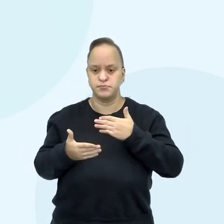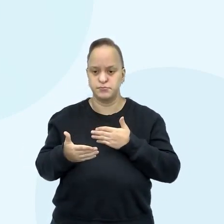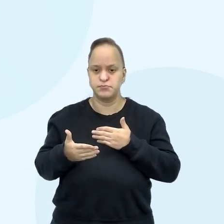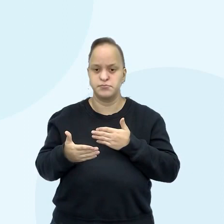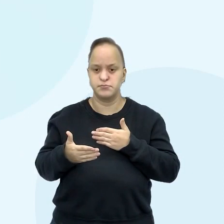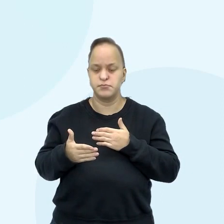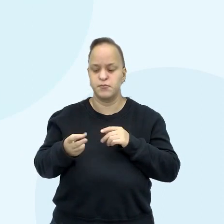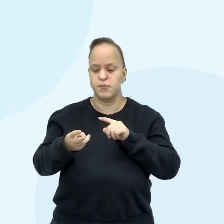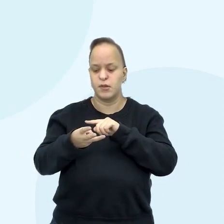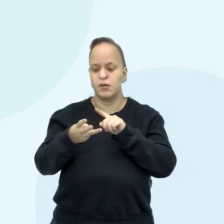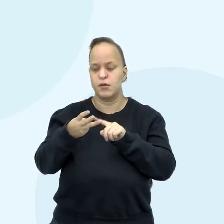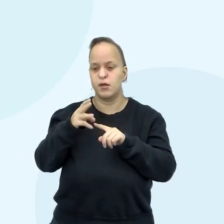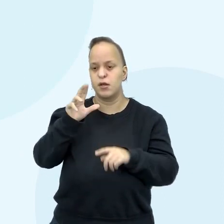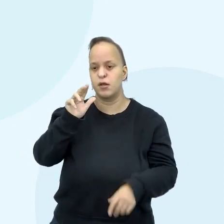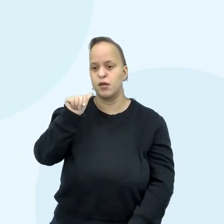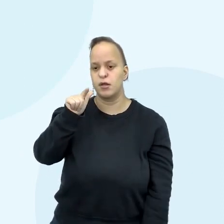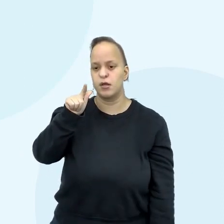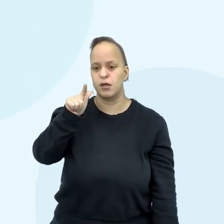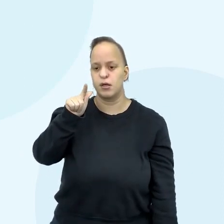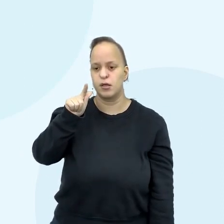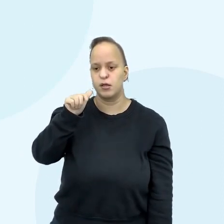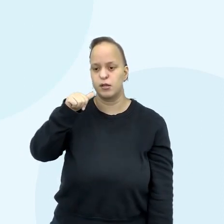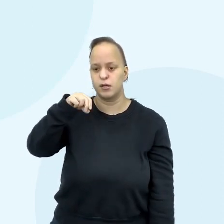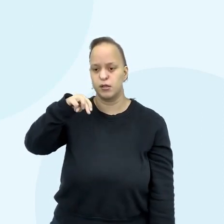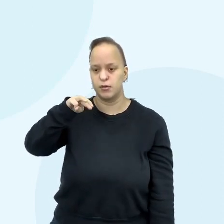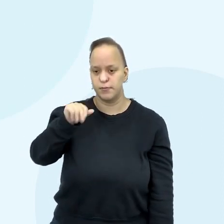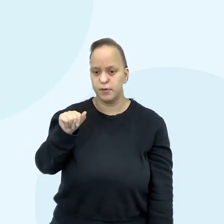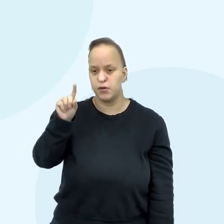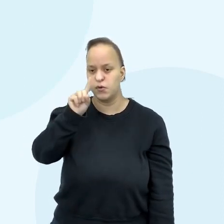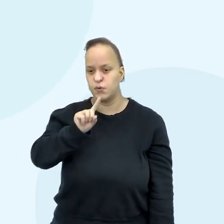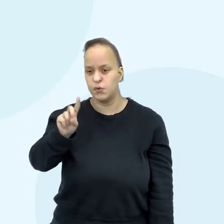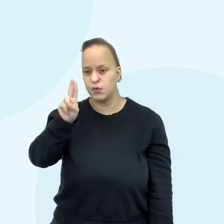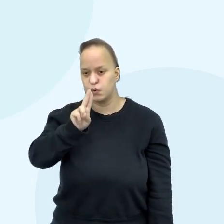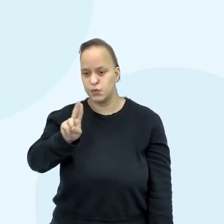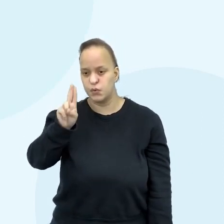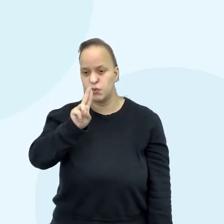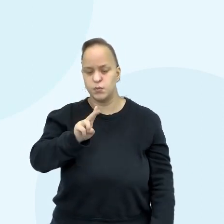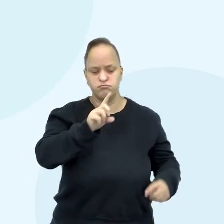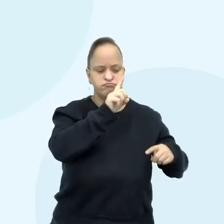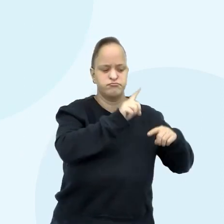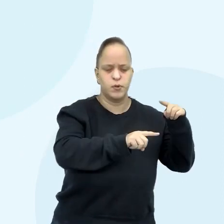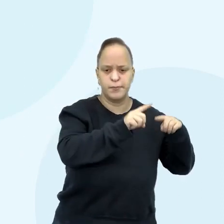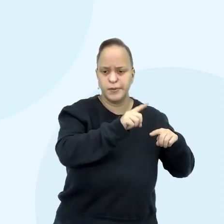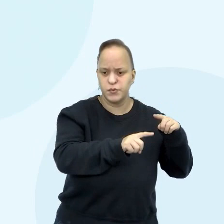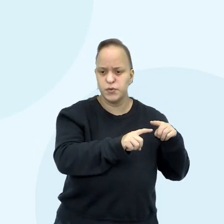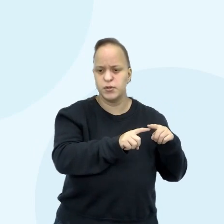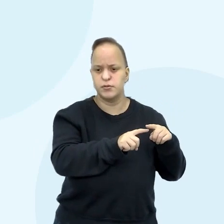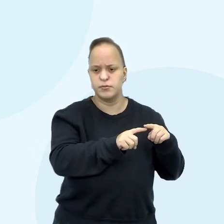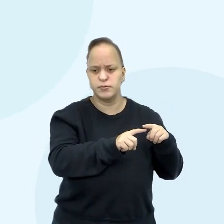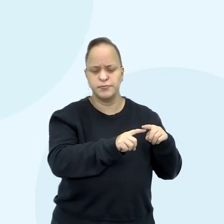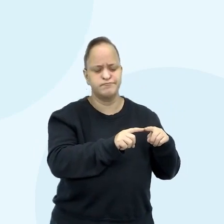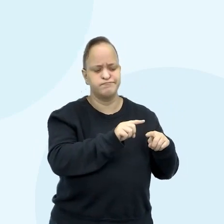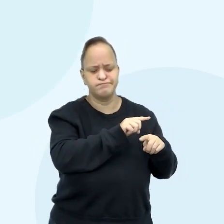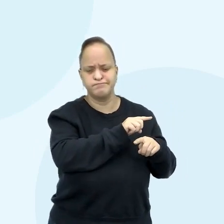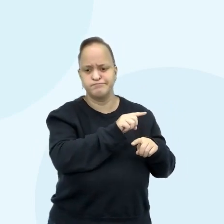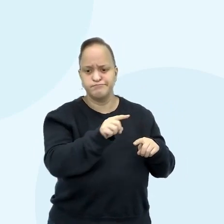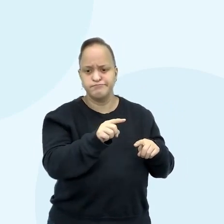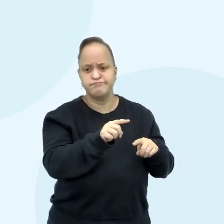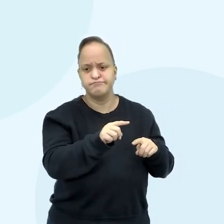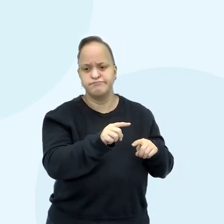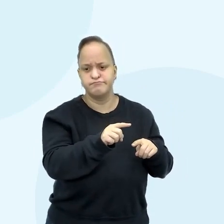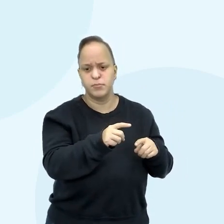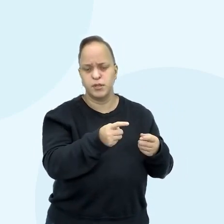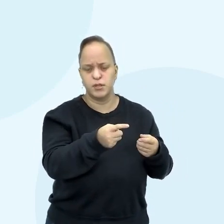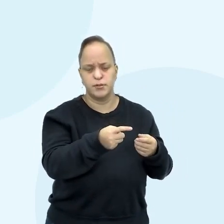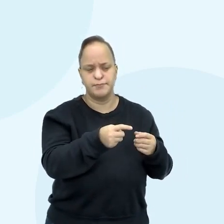A gama, ela serve para esterilizar equipamentos e alimentos e também